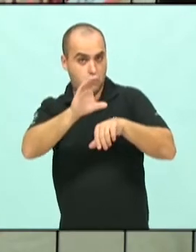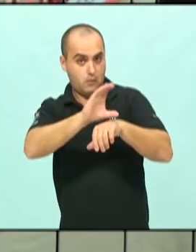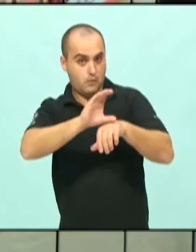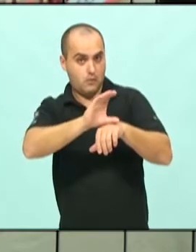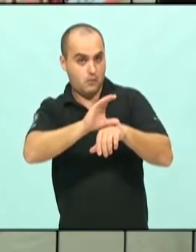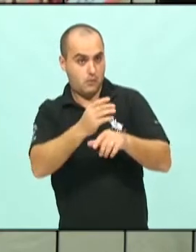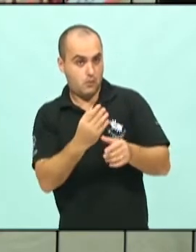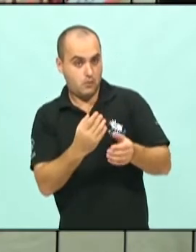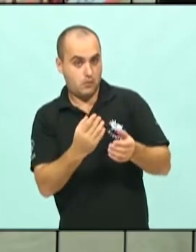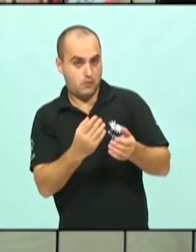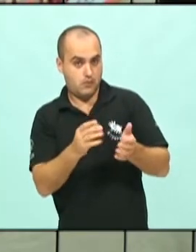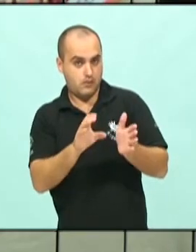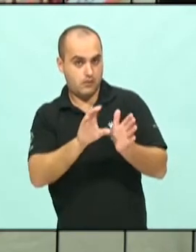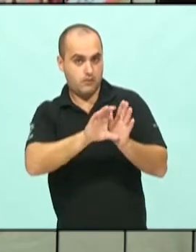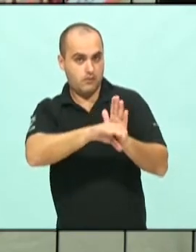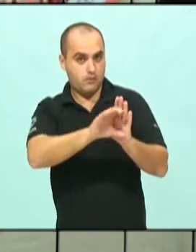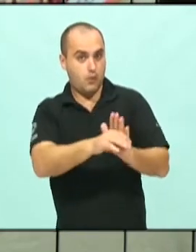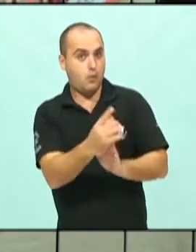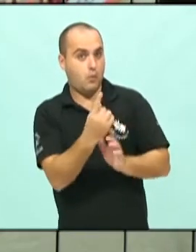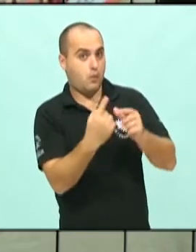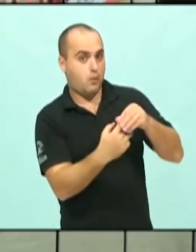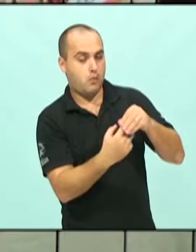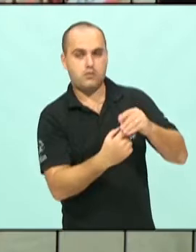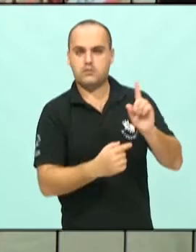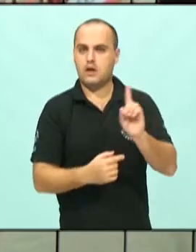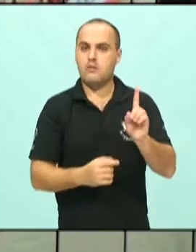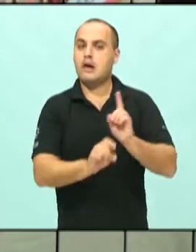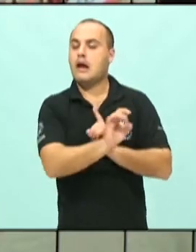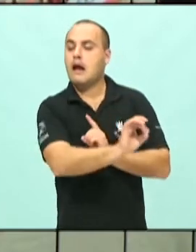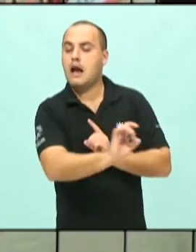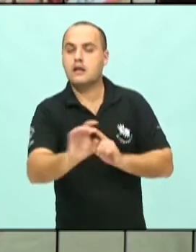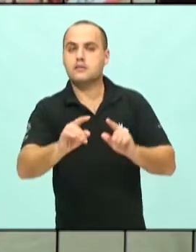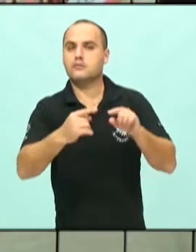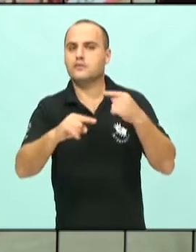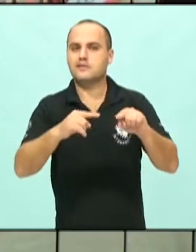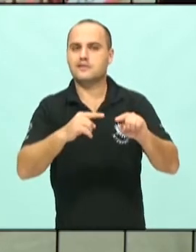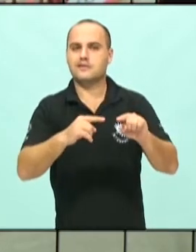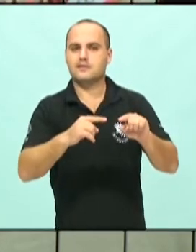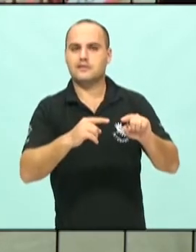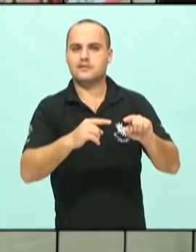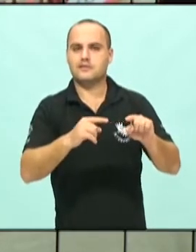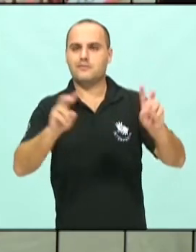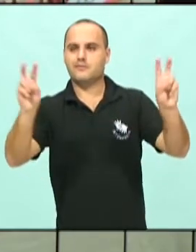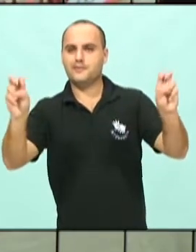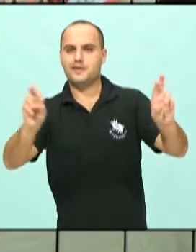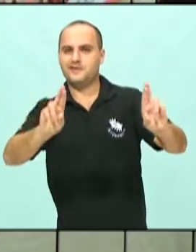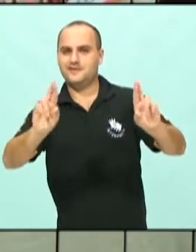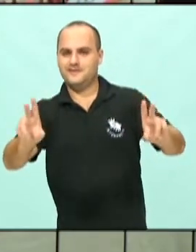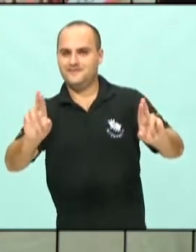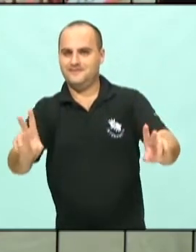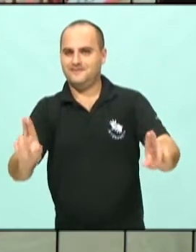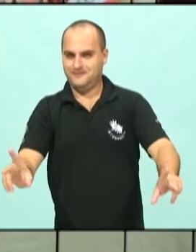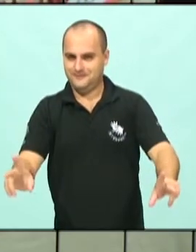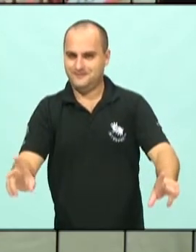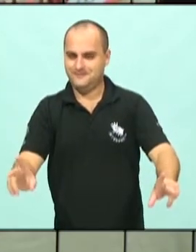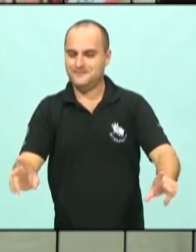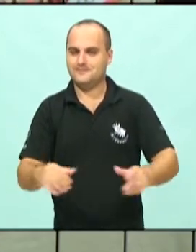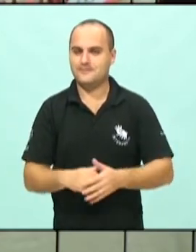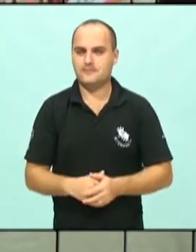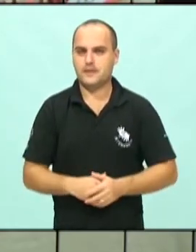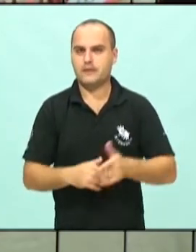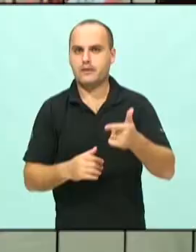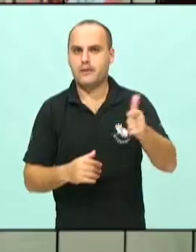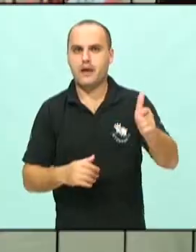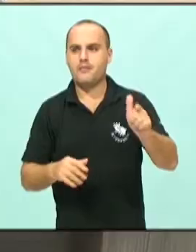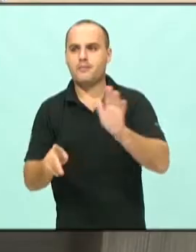música fala de alguma coisa diferente, né? Então, eu diria que a letra está voltada mais para a música do que para uma